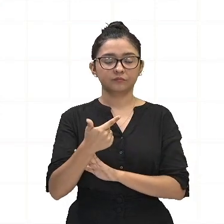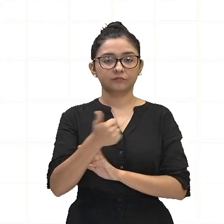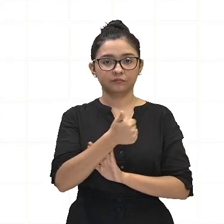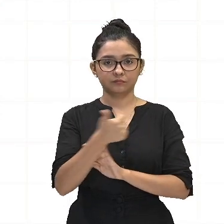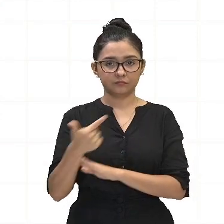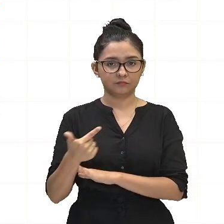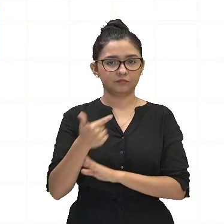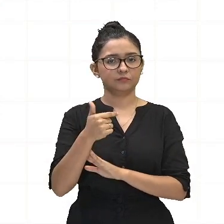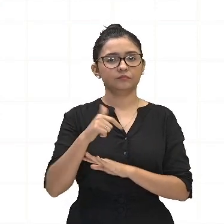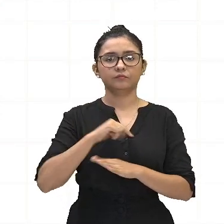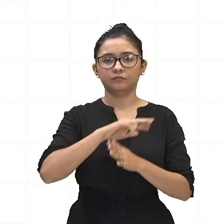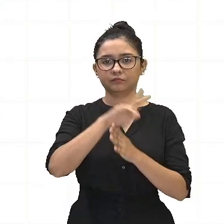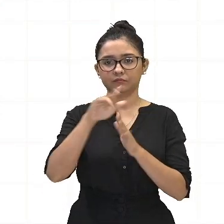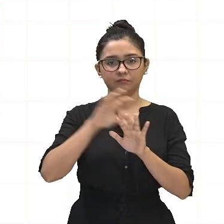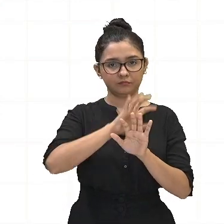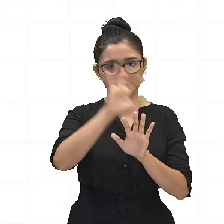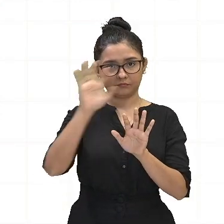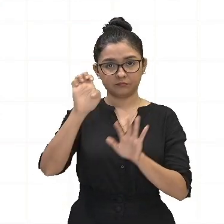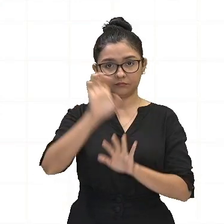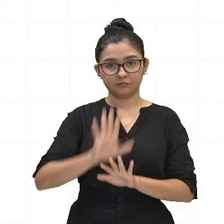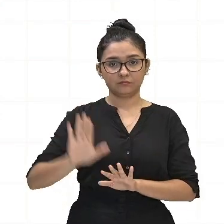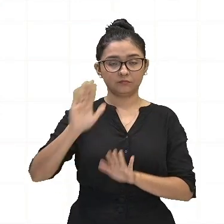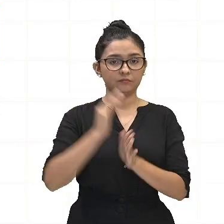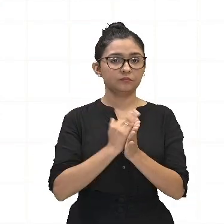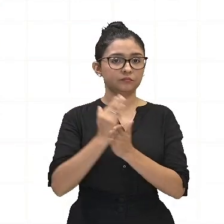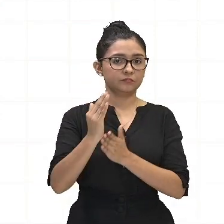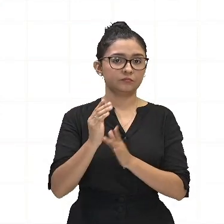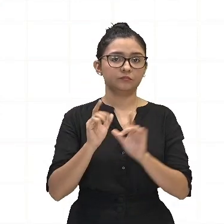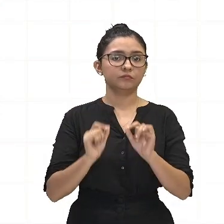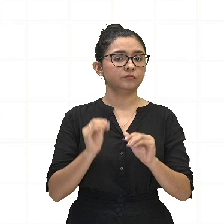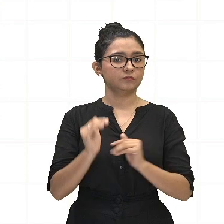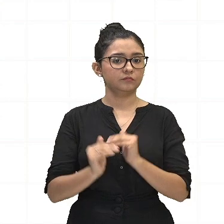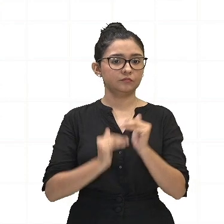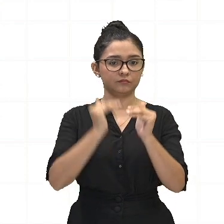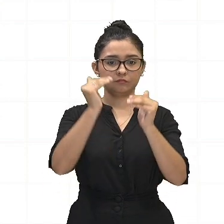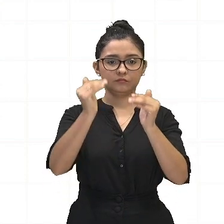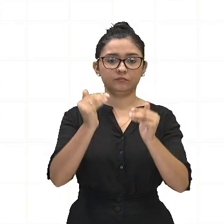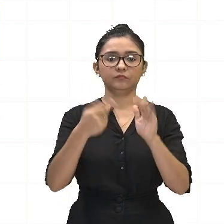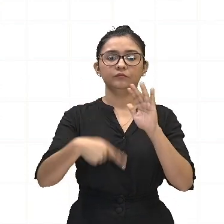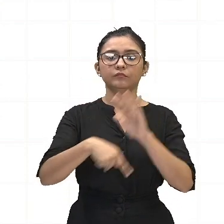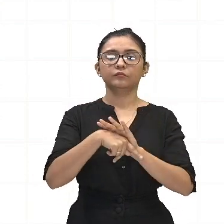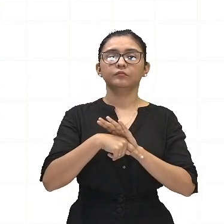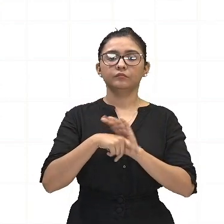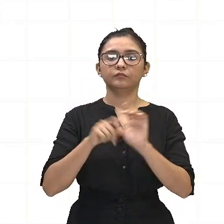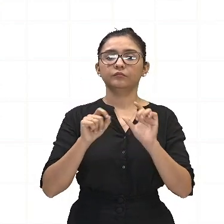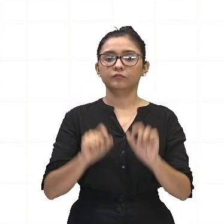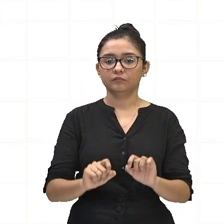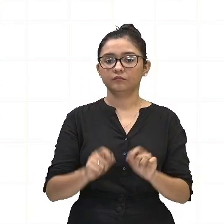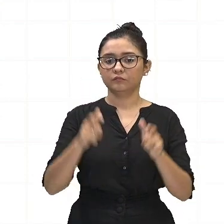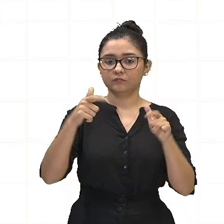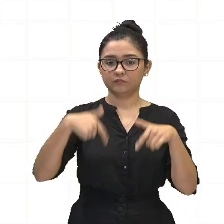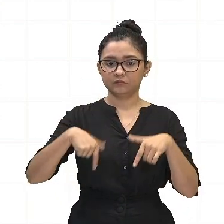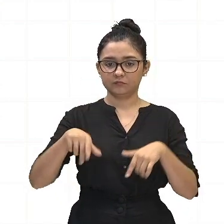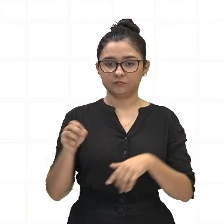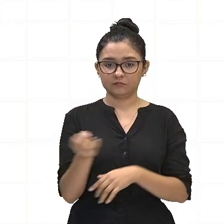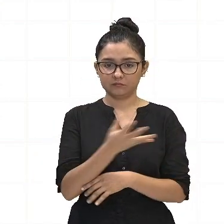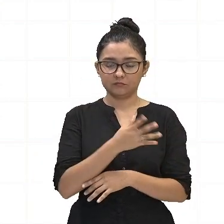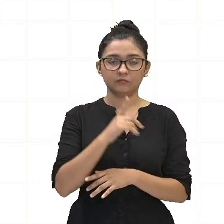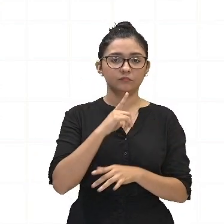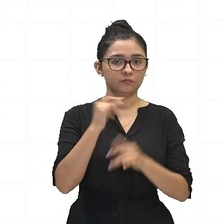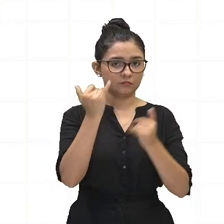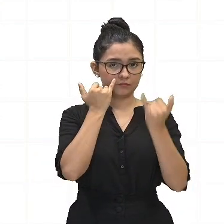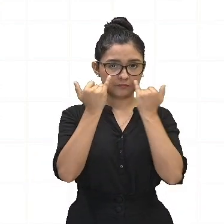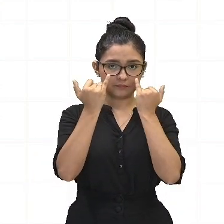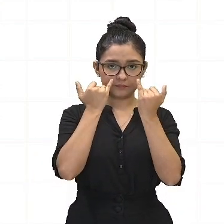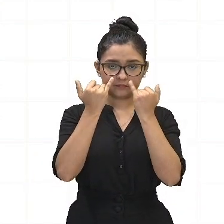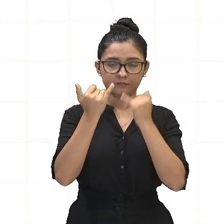da Europa deram início ao desenvolvimento dos estados modernos. E aqui nós temos informações